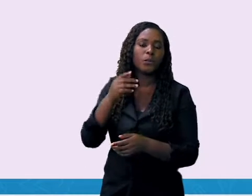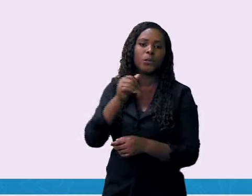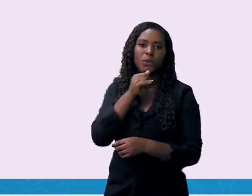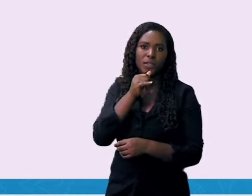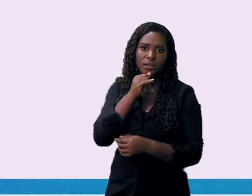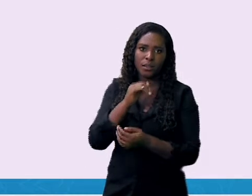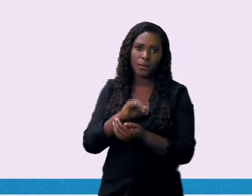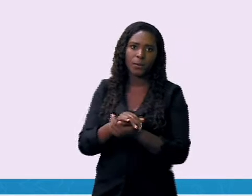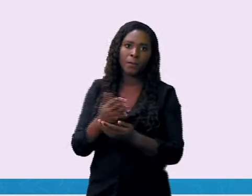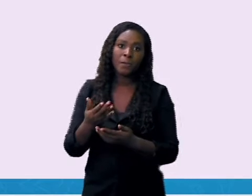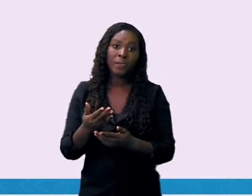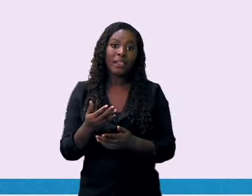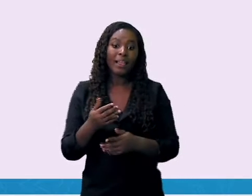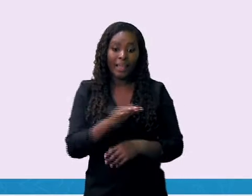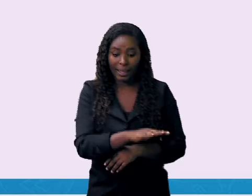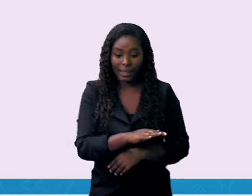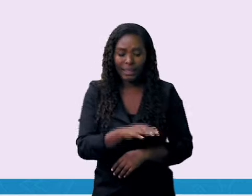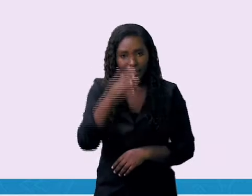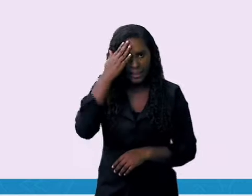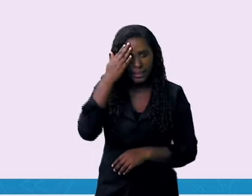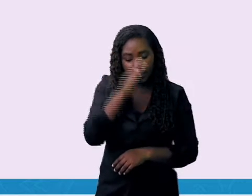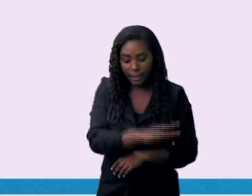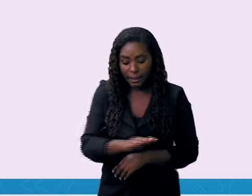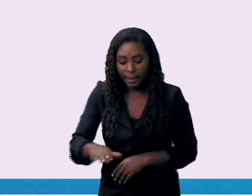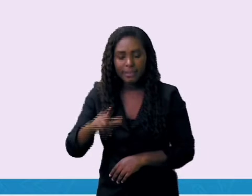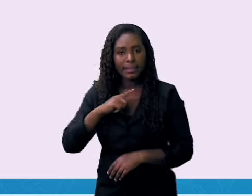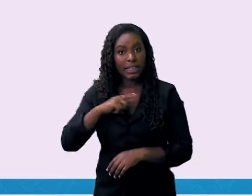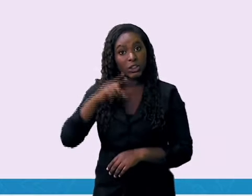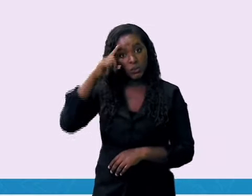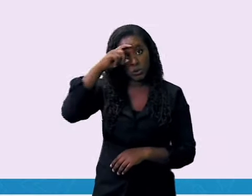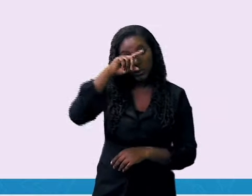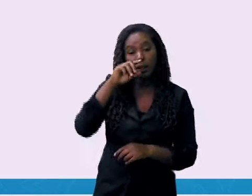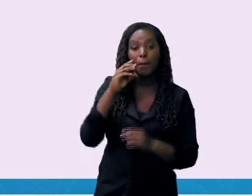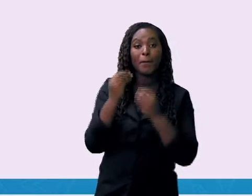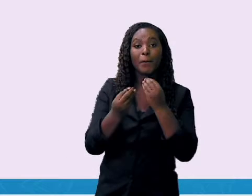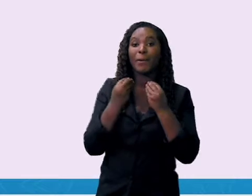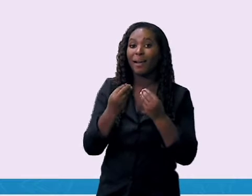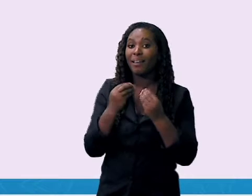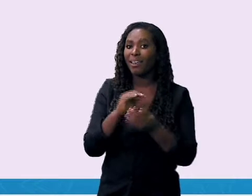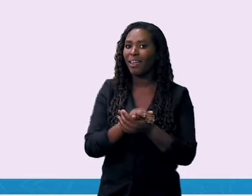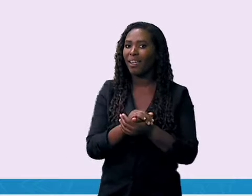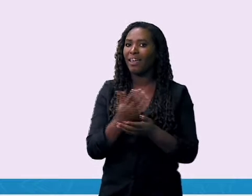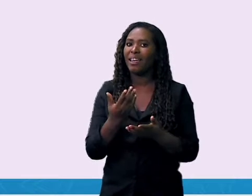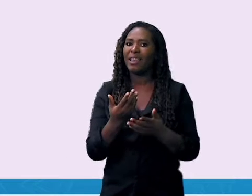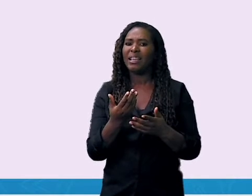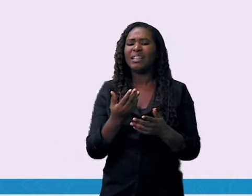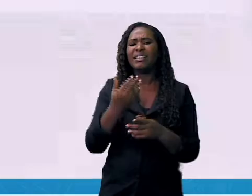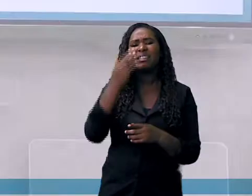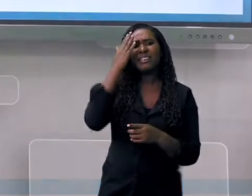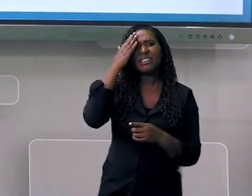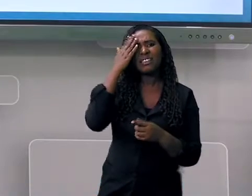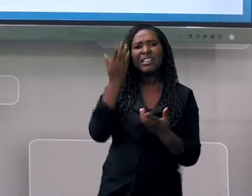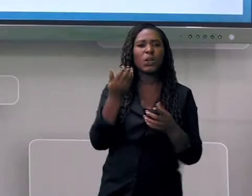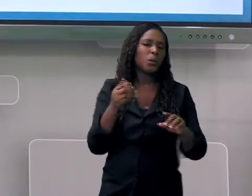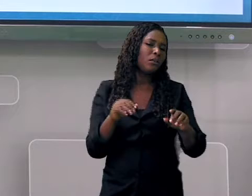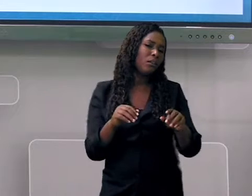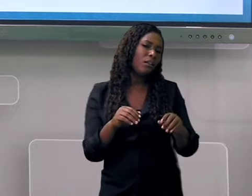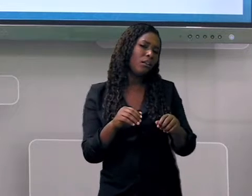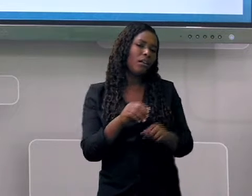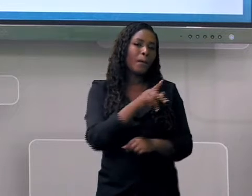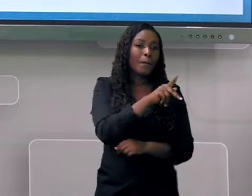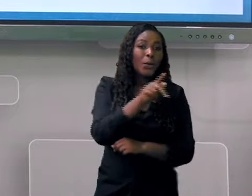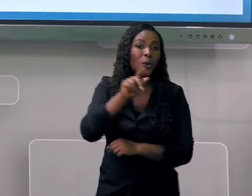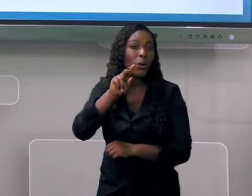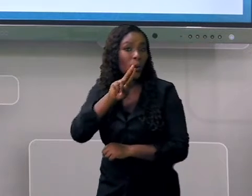usar adjetivo e as conjunções, geralmente vai estar prejudicado aí na fala da criança com autismo.